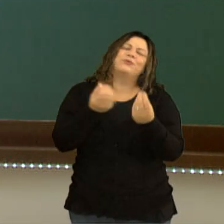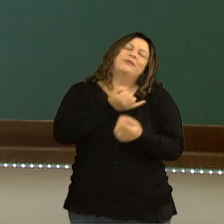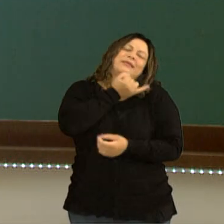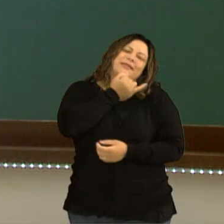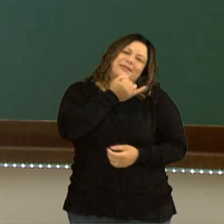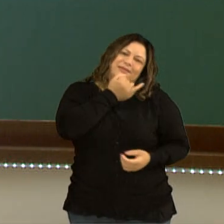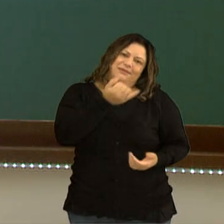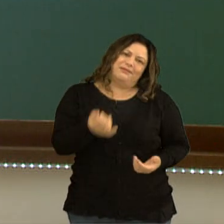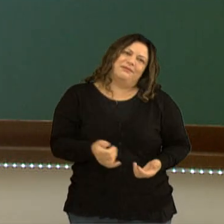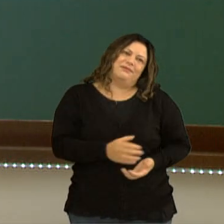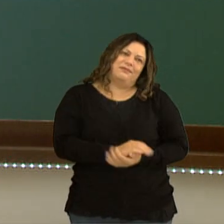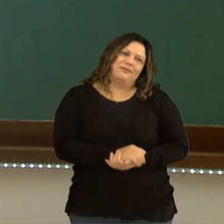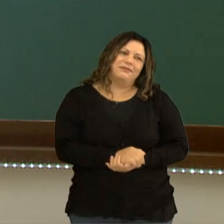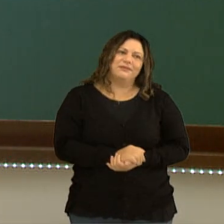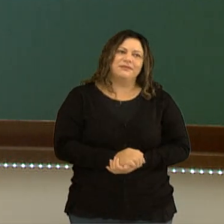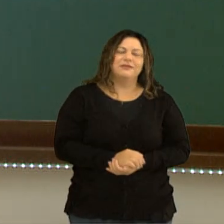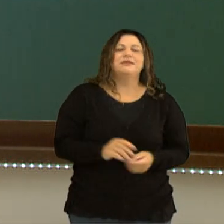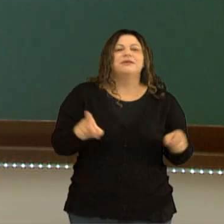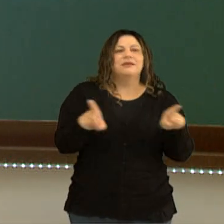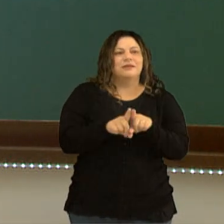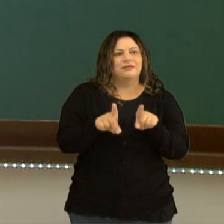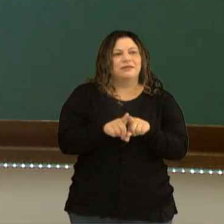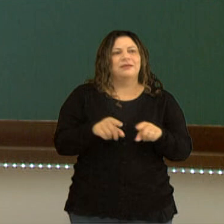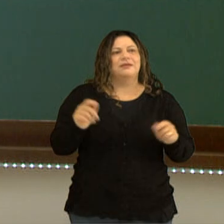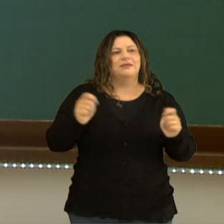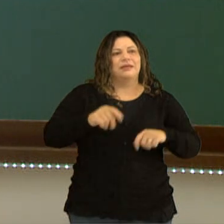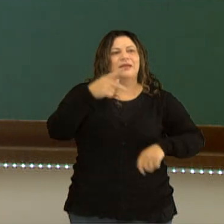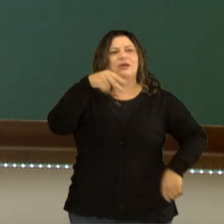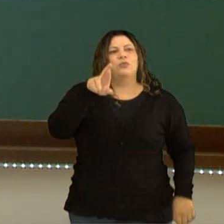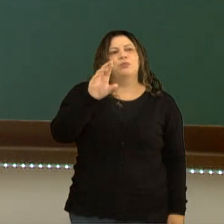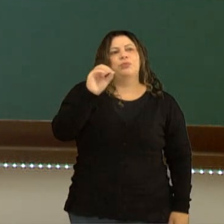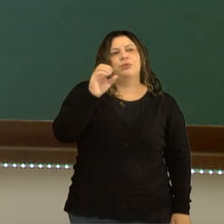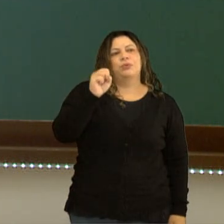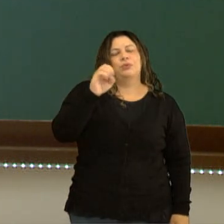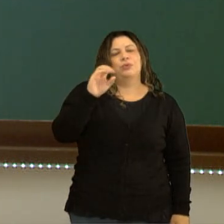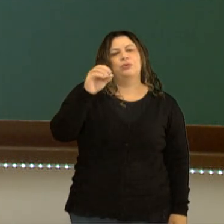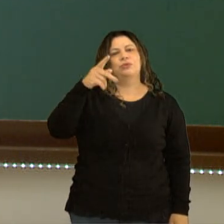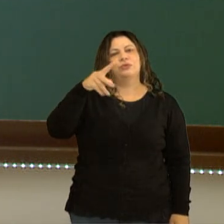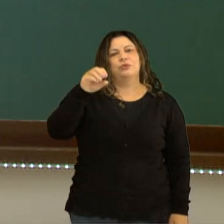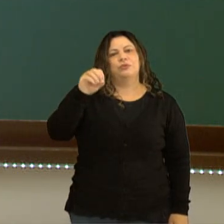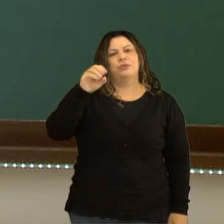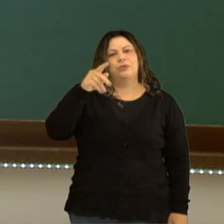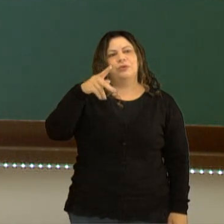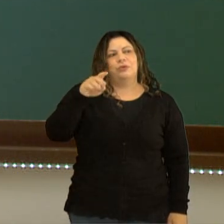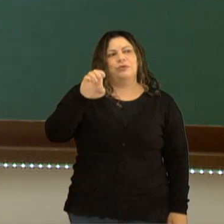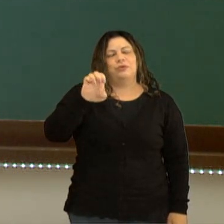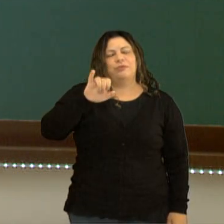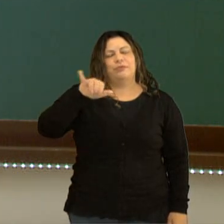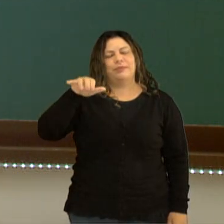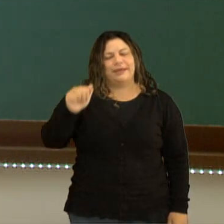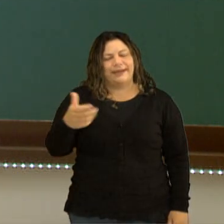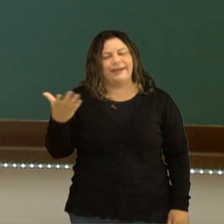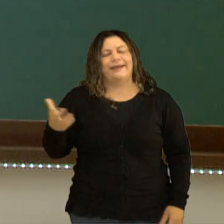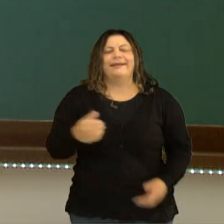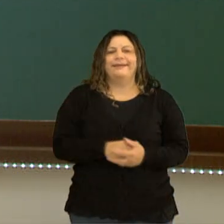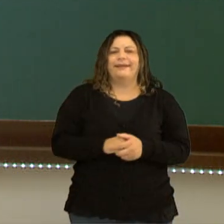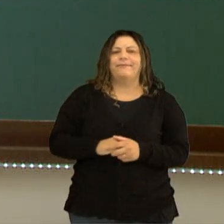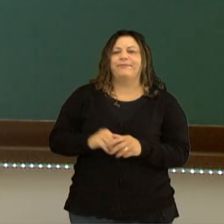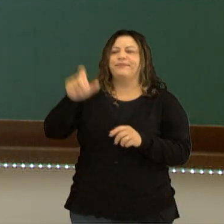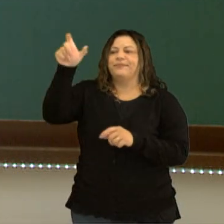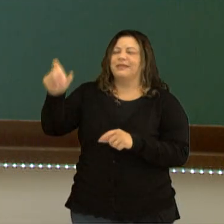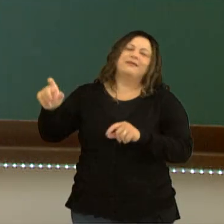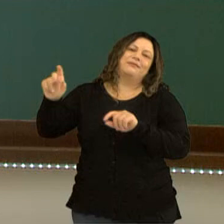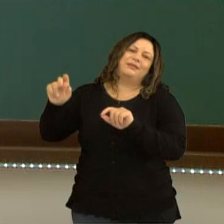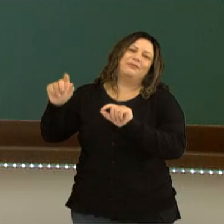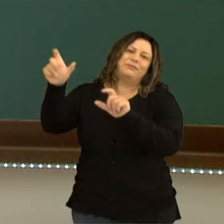lírico. Ainda temos a prosopopeia, que é quando atribuímos a seres que não são humanos,